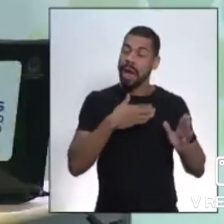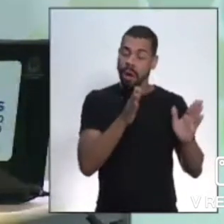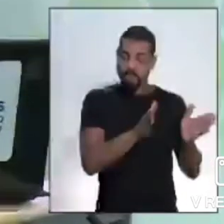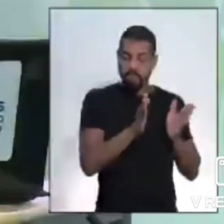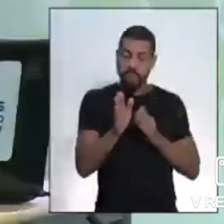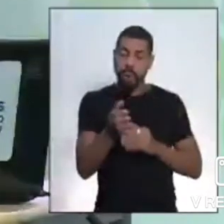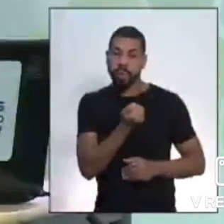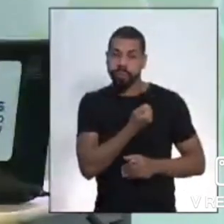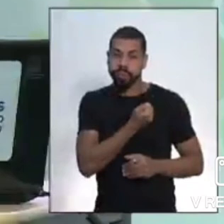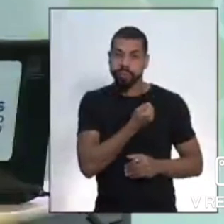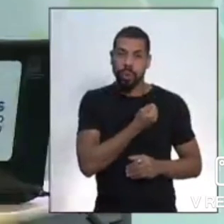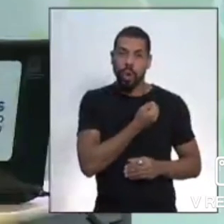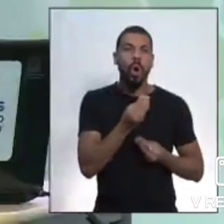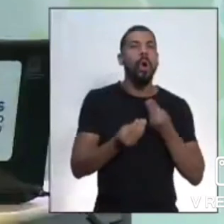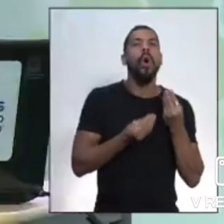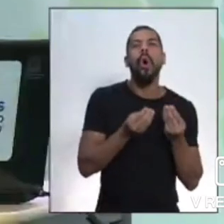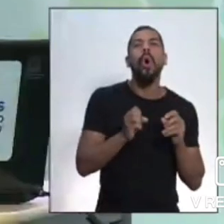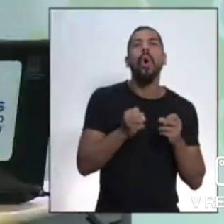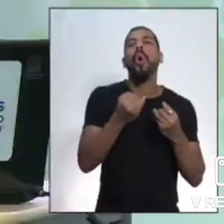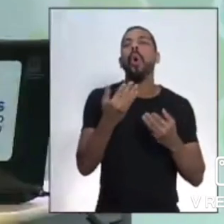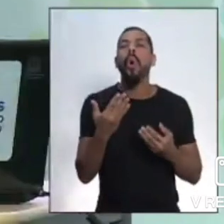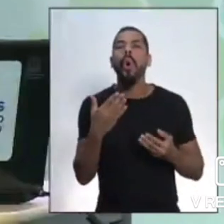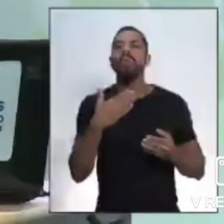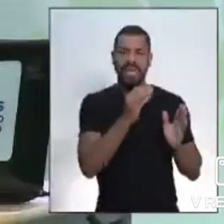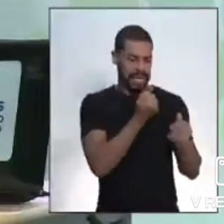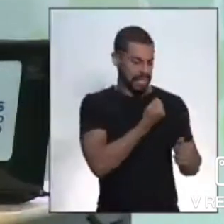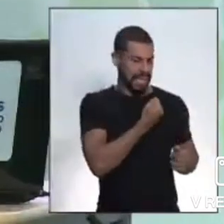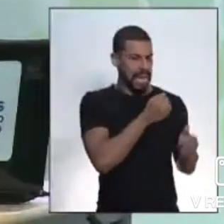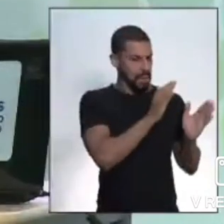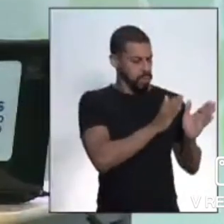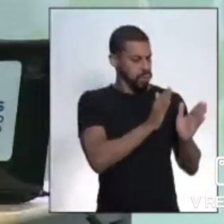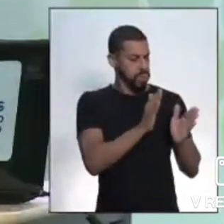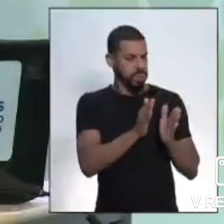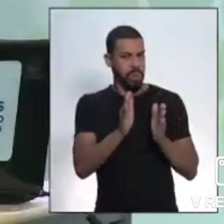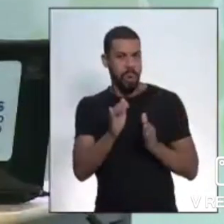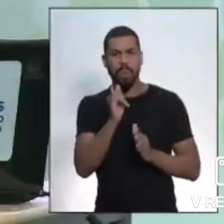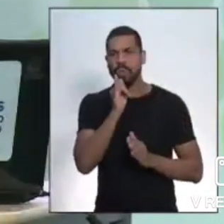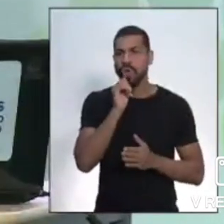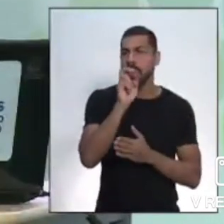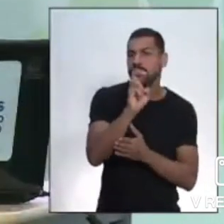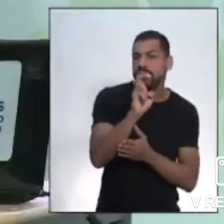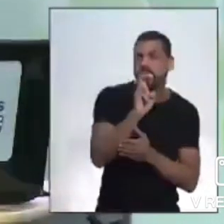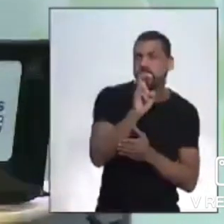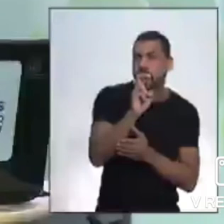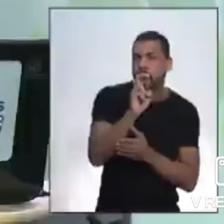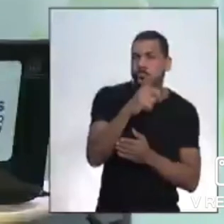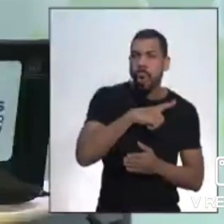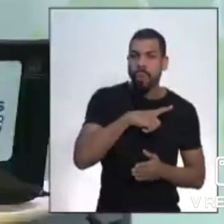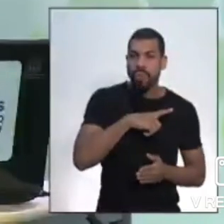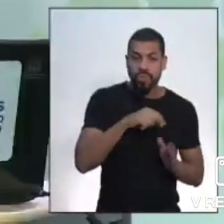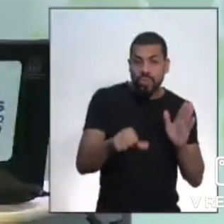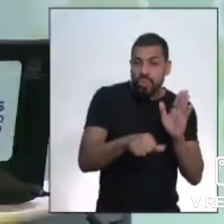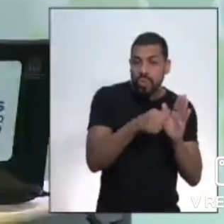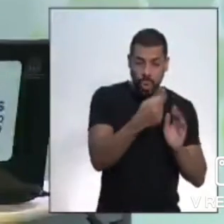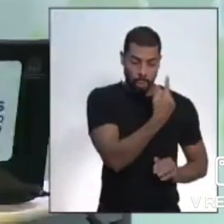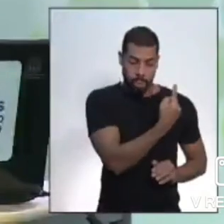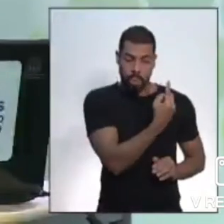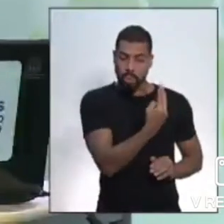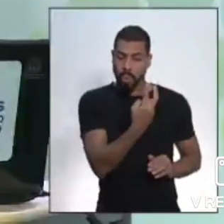mental das posições de cada termo. Então, eu pedi os 5 termos, eu fiz uma sequência dos 5 primeiros